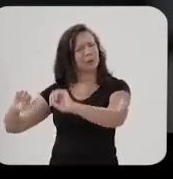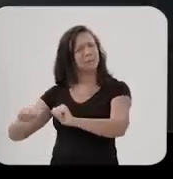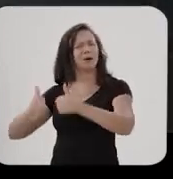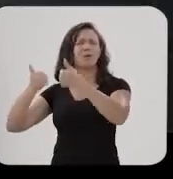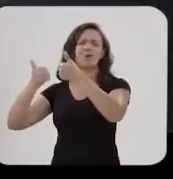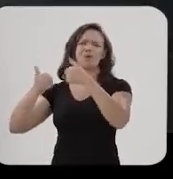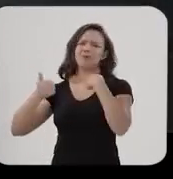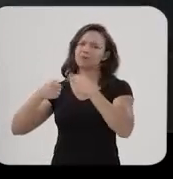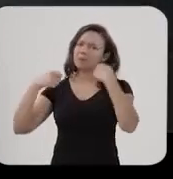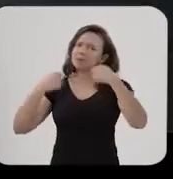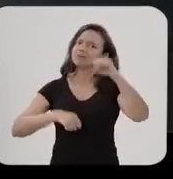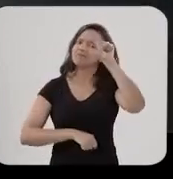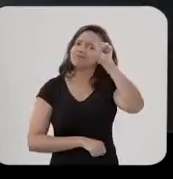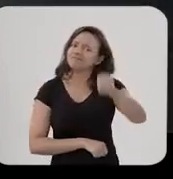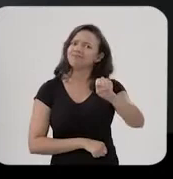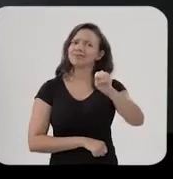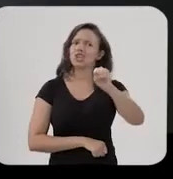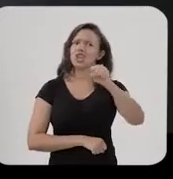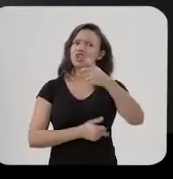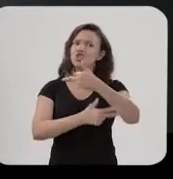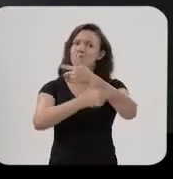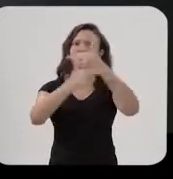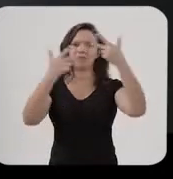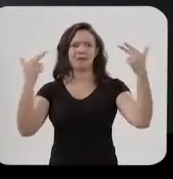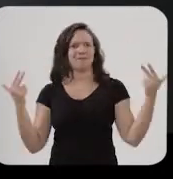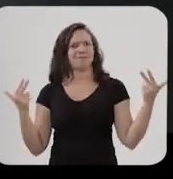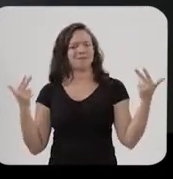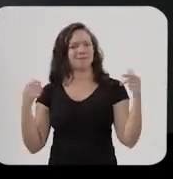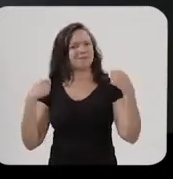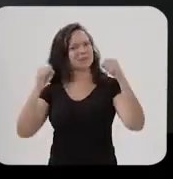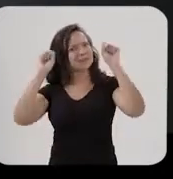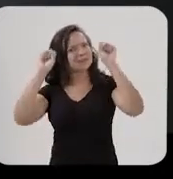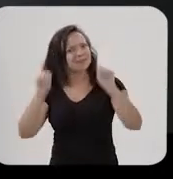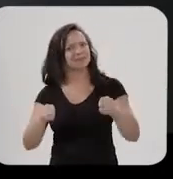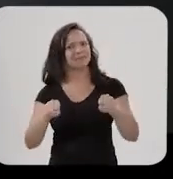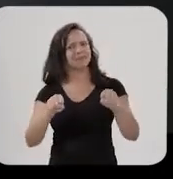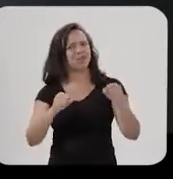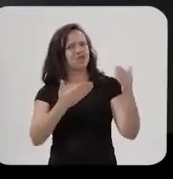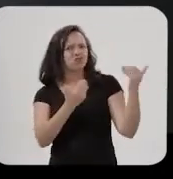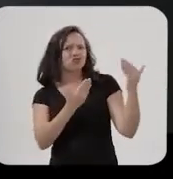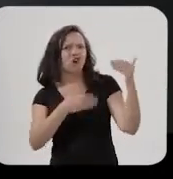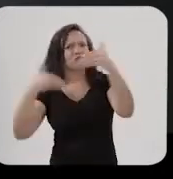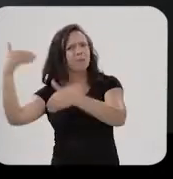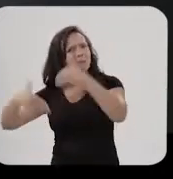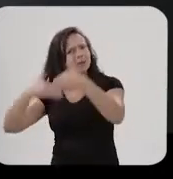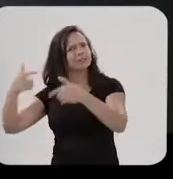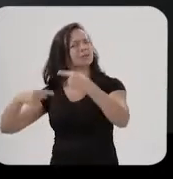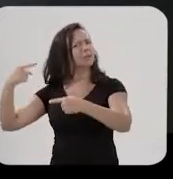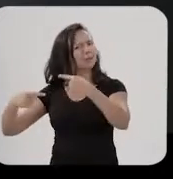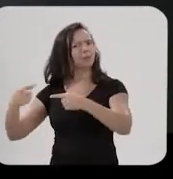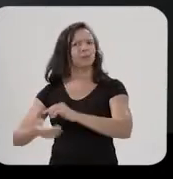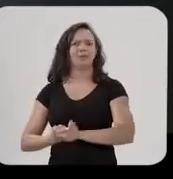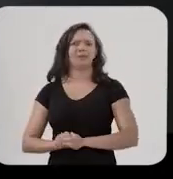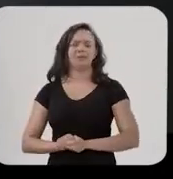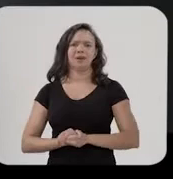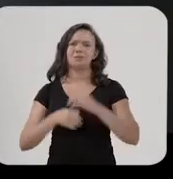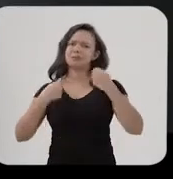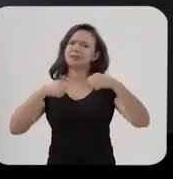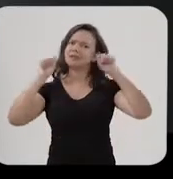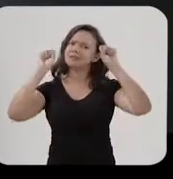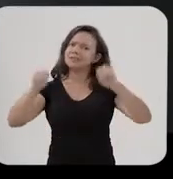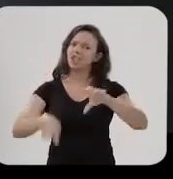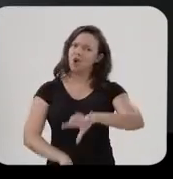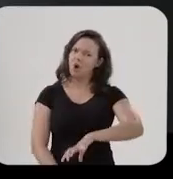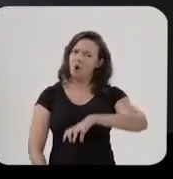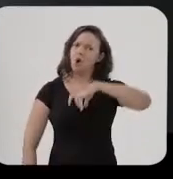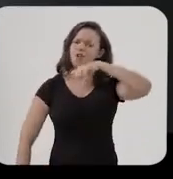muito. A gente precisa sim renovar. A gente precisa sim trazer a juventude para a política. A gente precisa sim